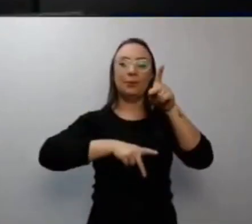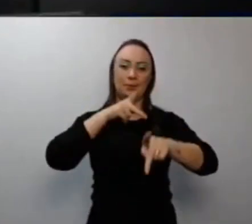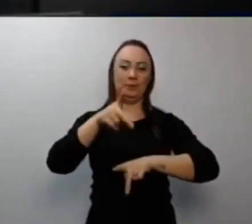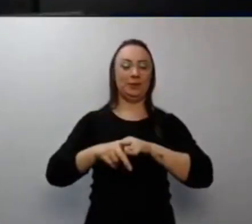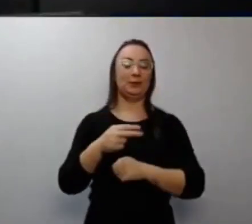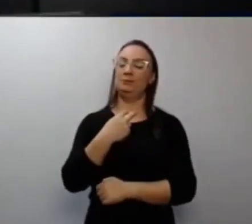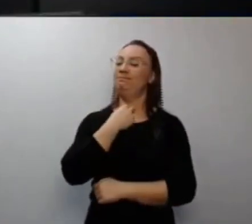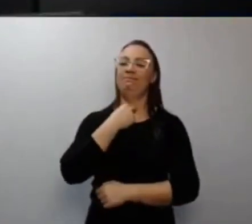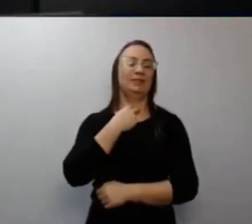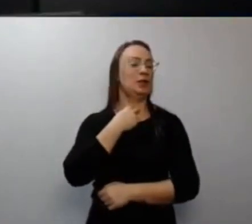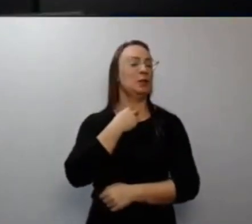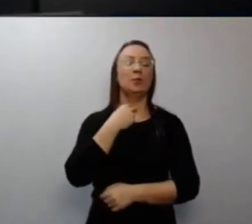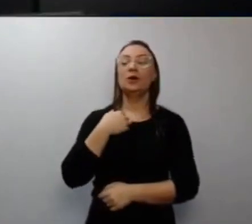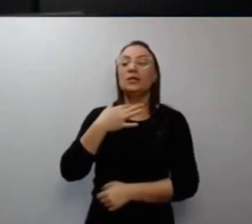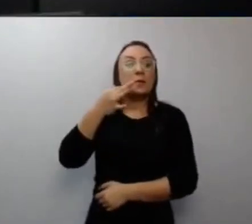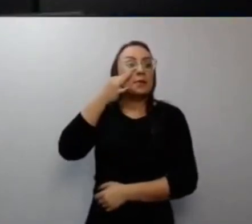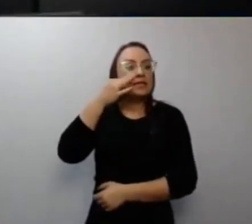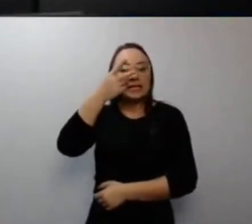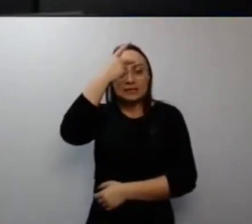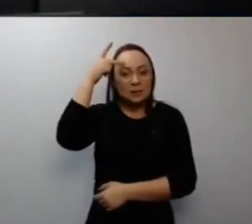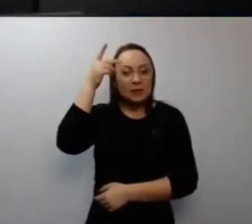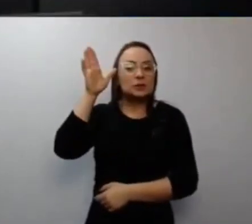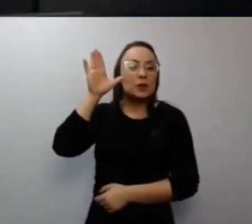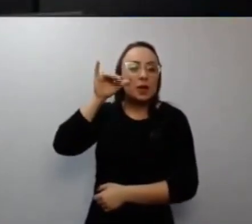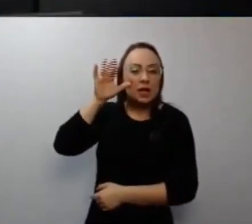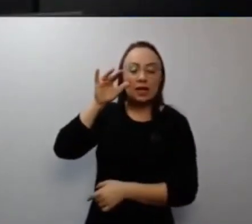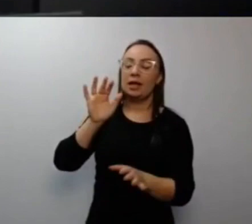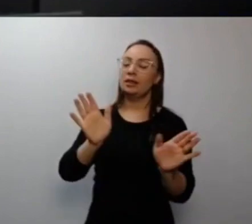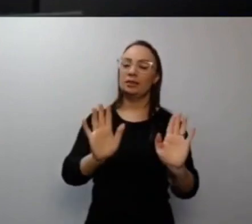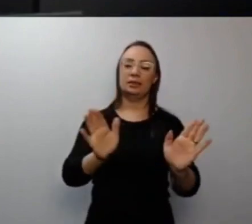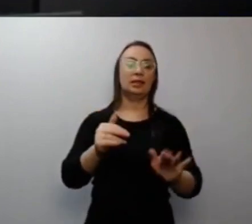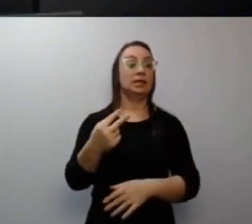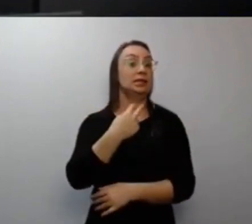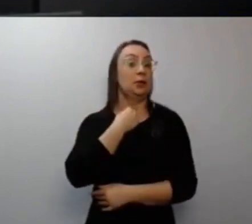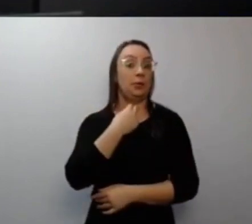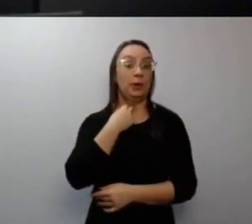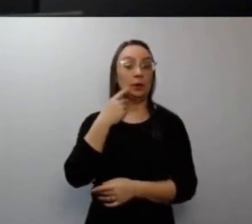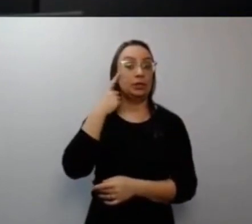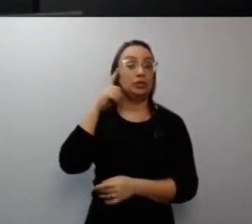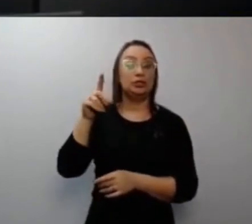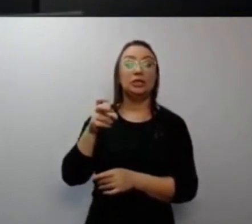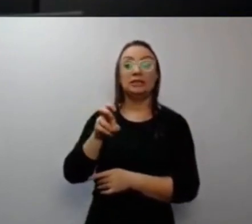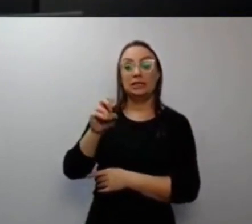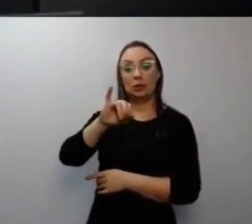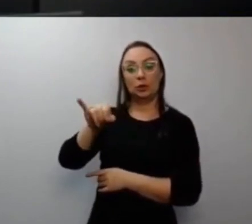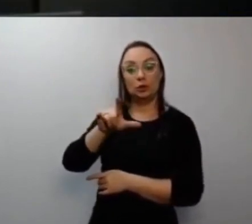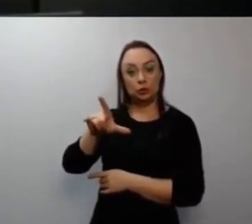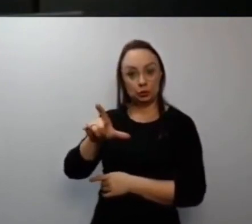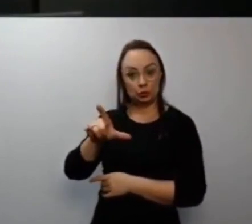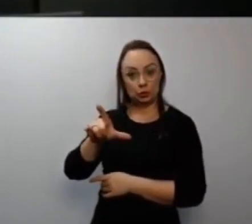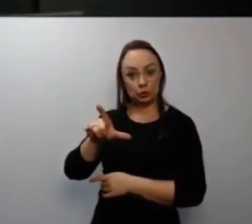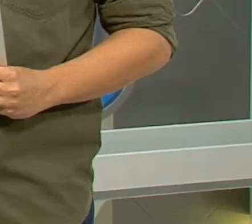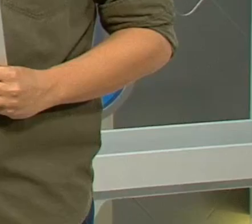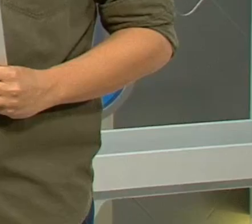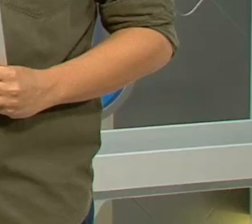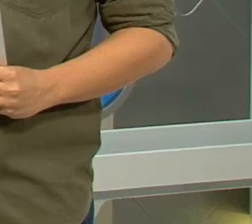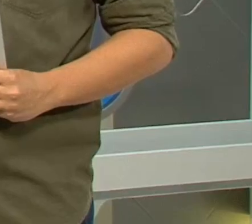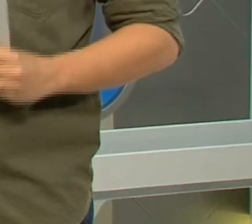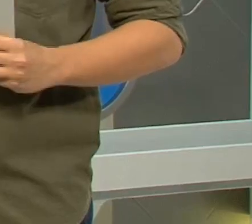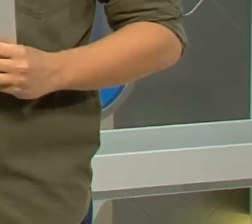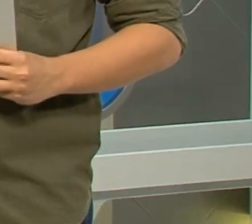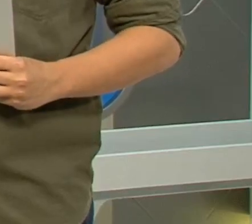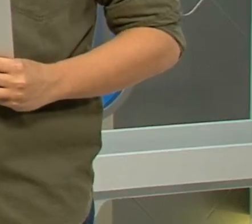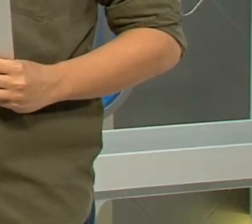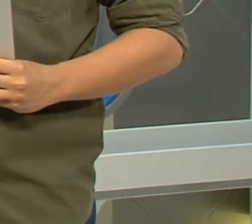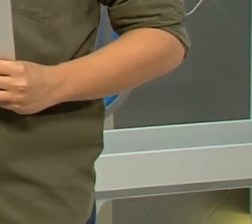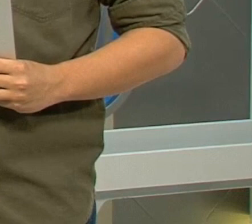não poderemos ter a presença de público, então, a partir do dia 5 de julho nesses eventos e competições.